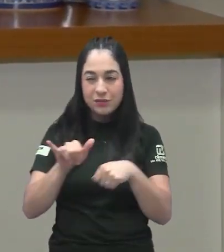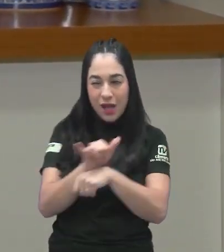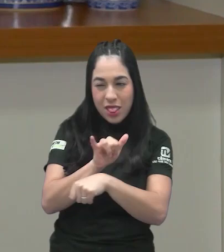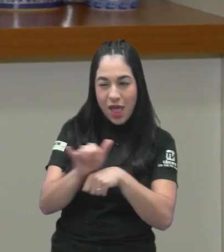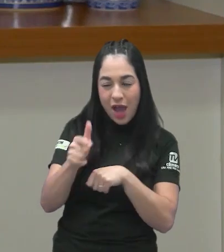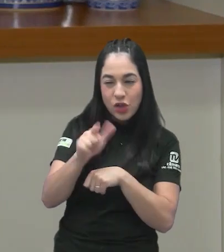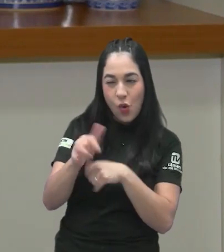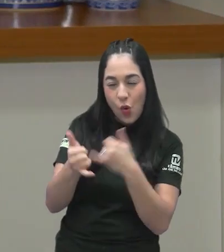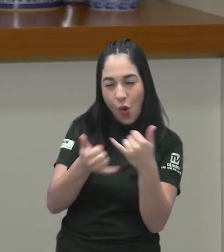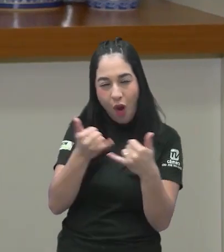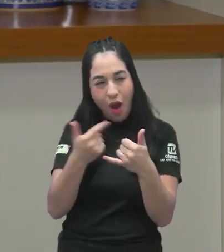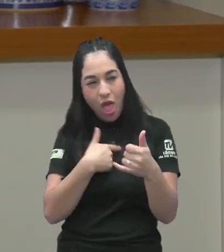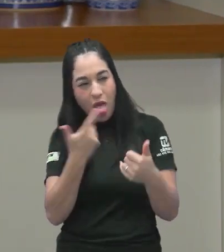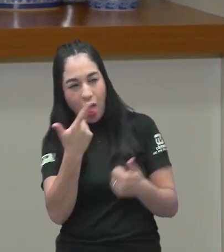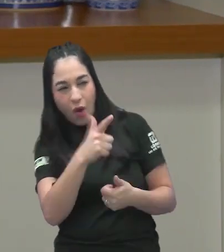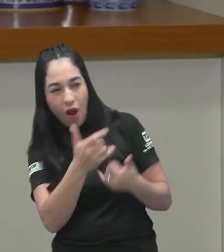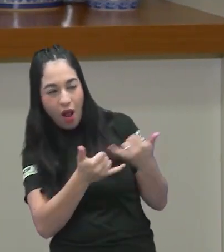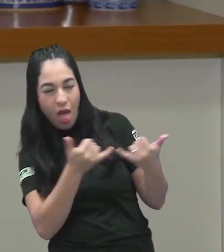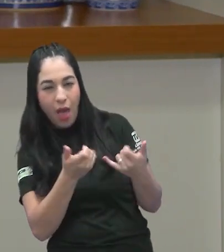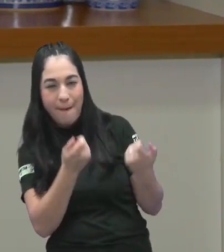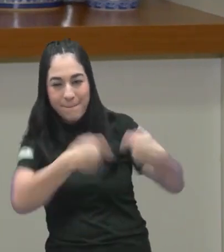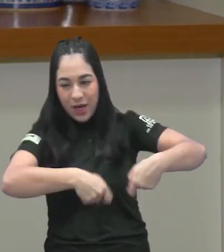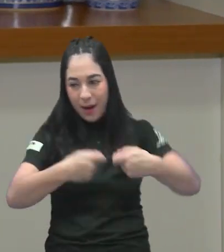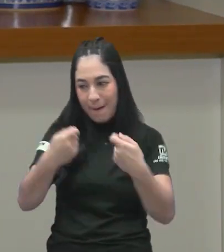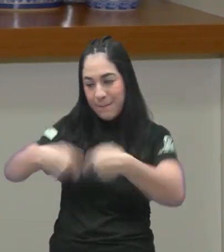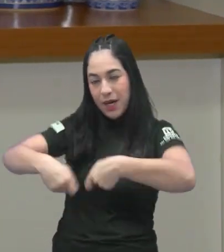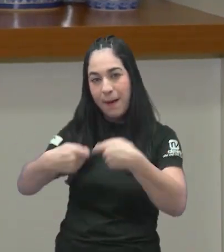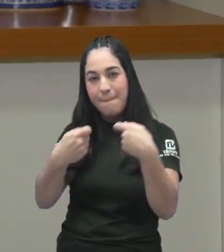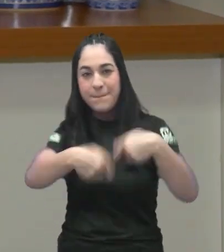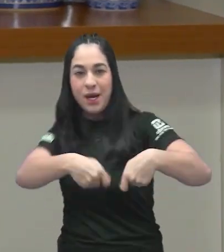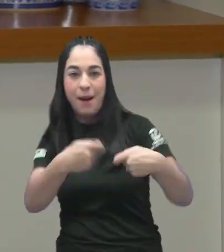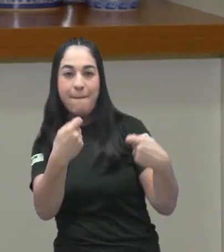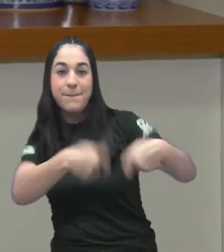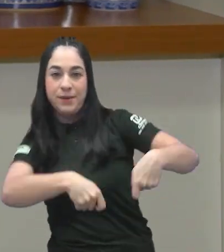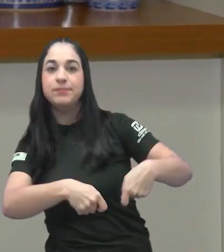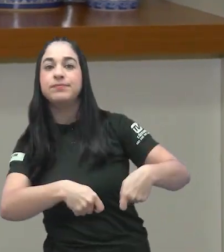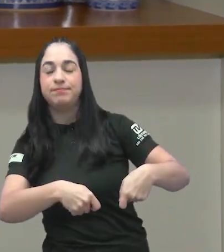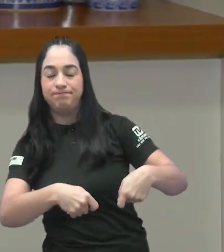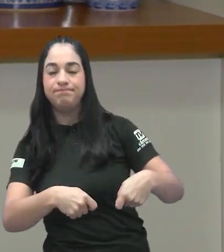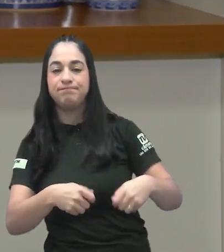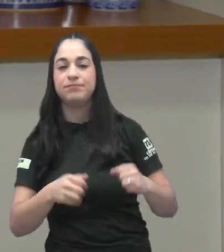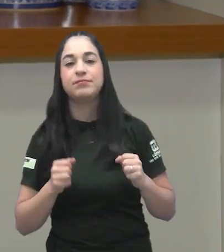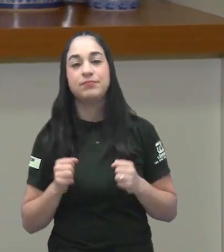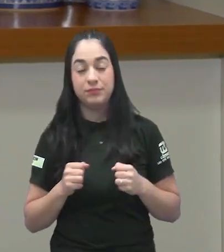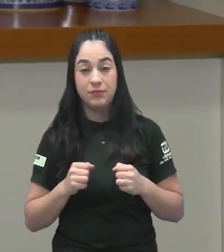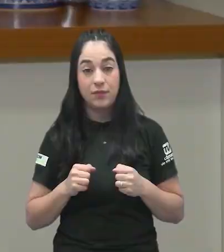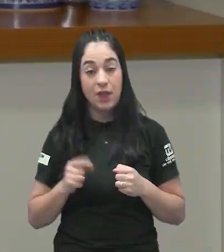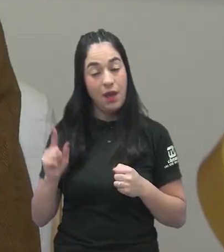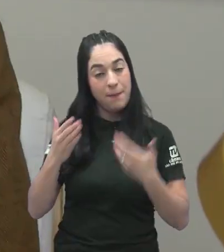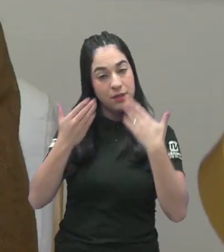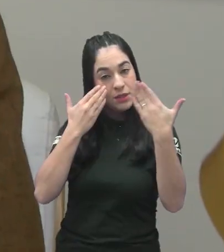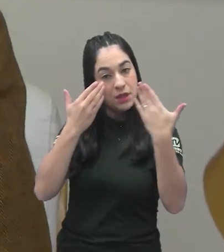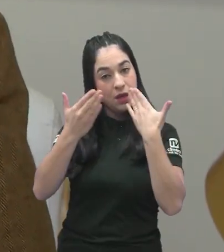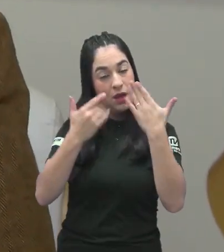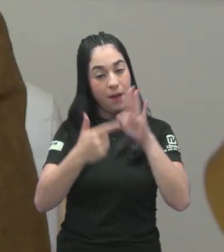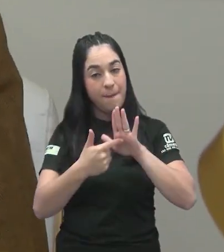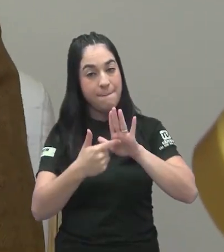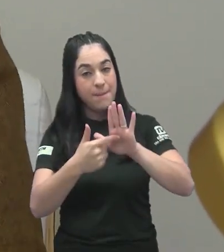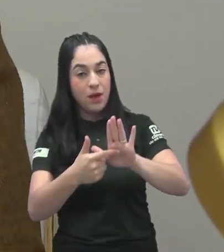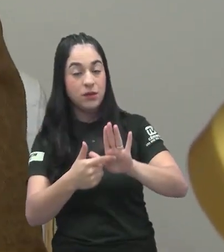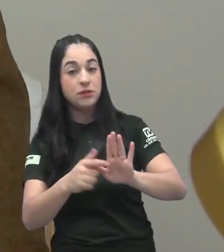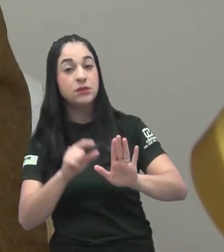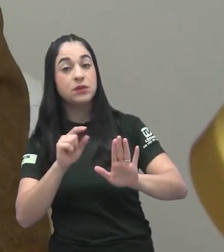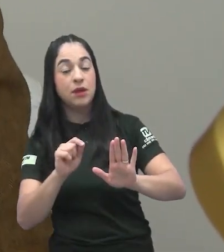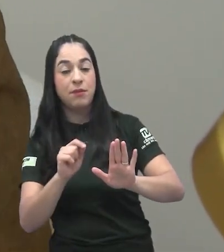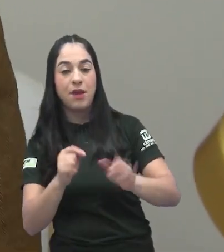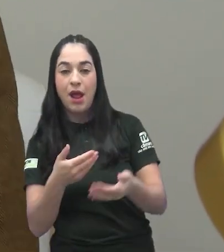vou procurar aquele outro tipo de jogo. E aí ela vai escalonando em busca desse prazer que vai aumentando cada vez. A psicóloga ressalta